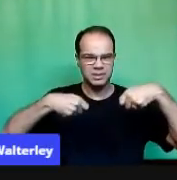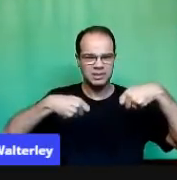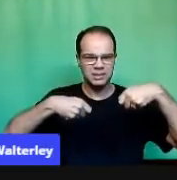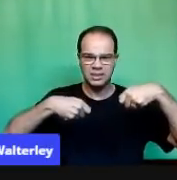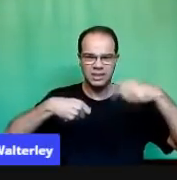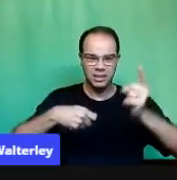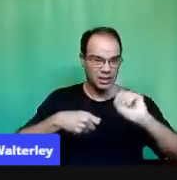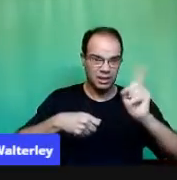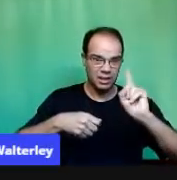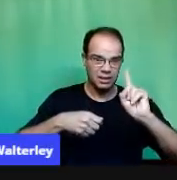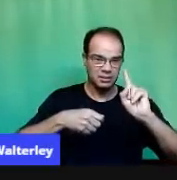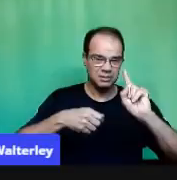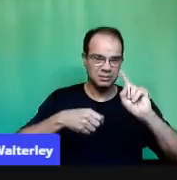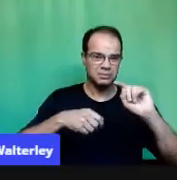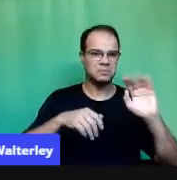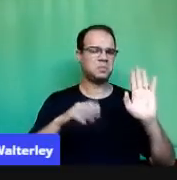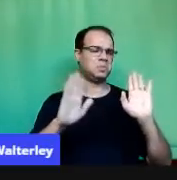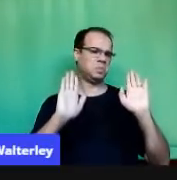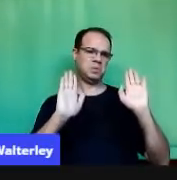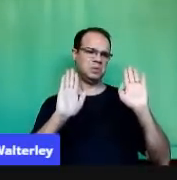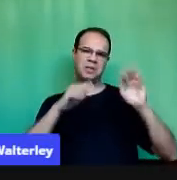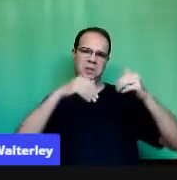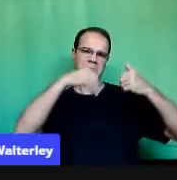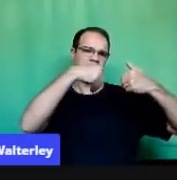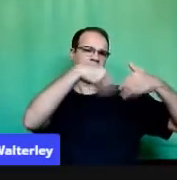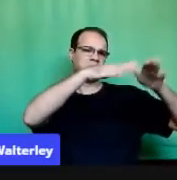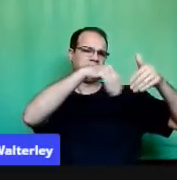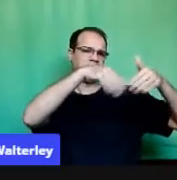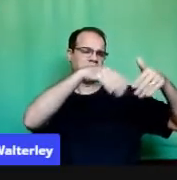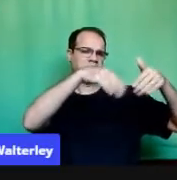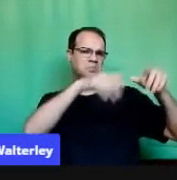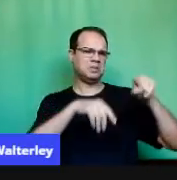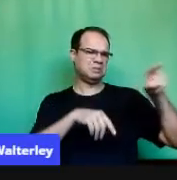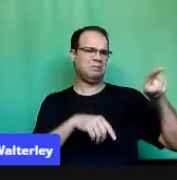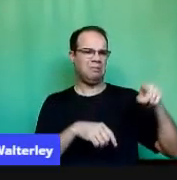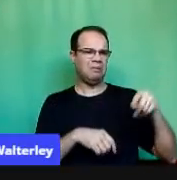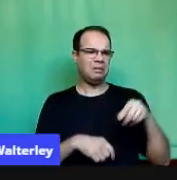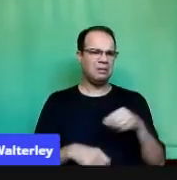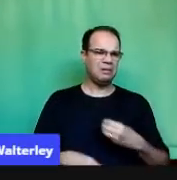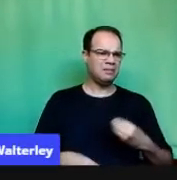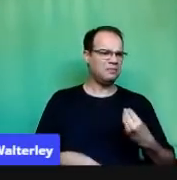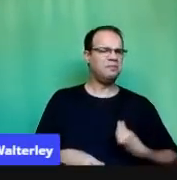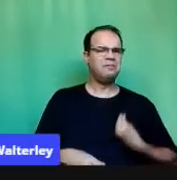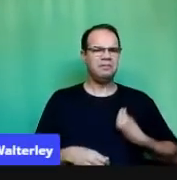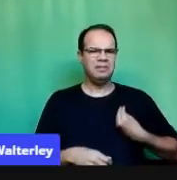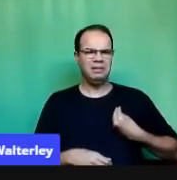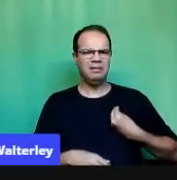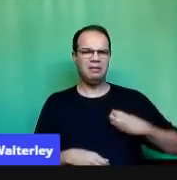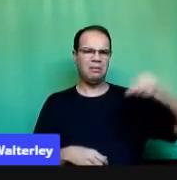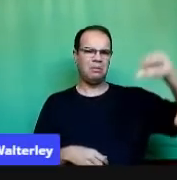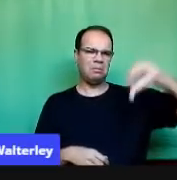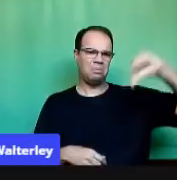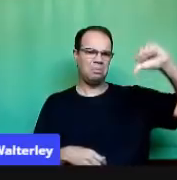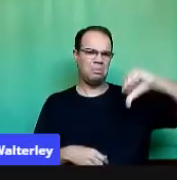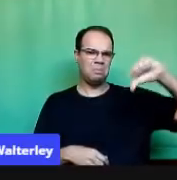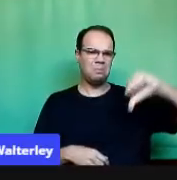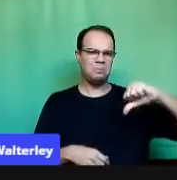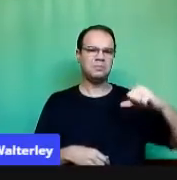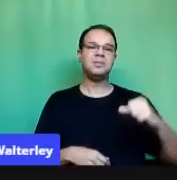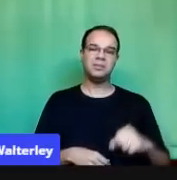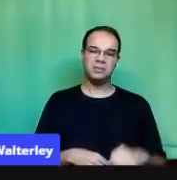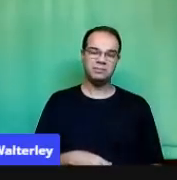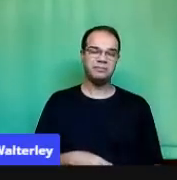nos deixe de fora do seu mundo perverso, sem graça, sem alma. Zélia